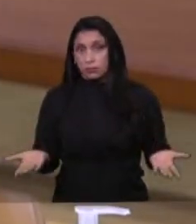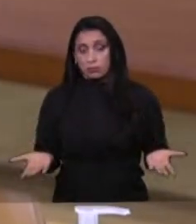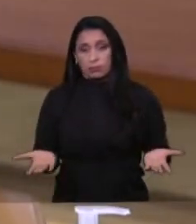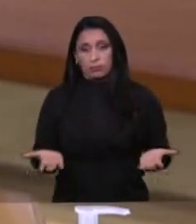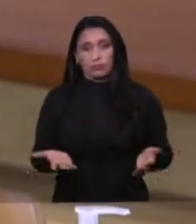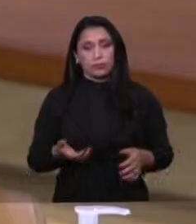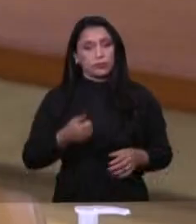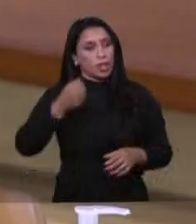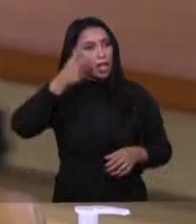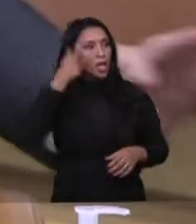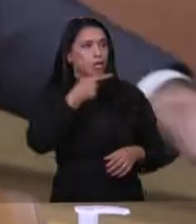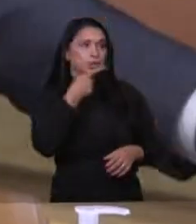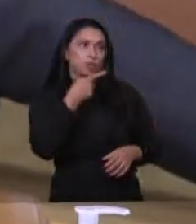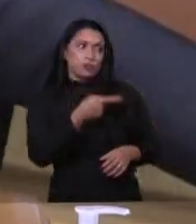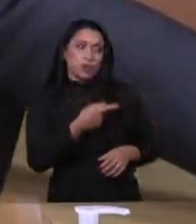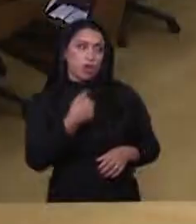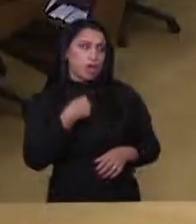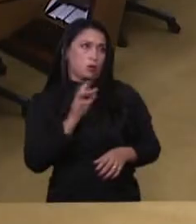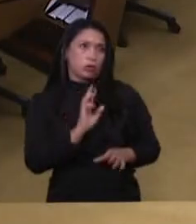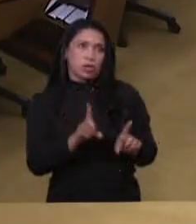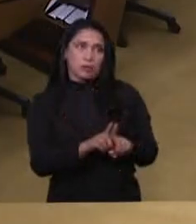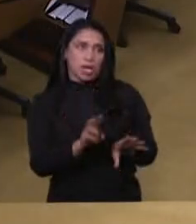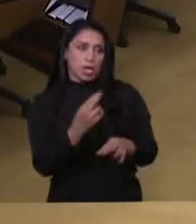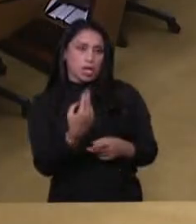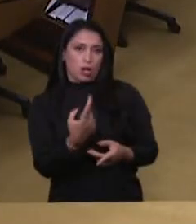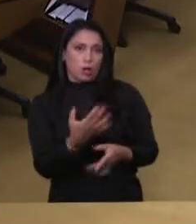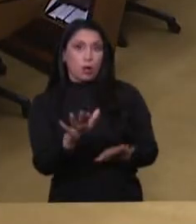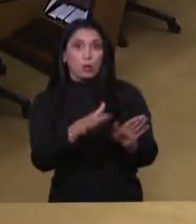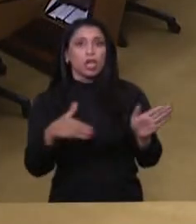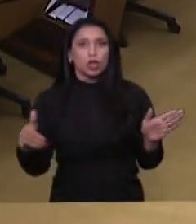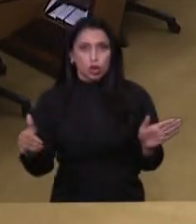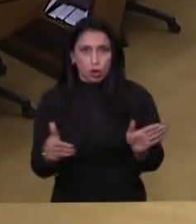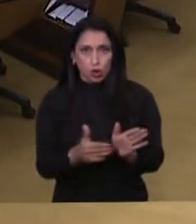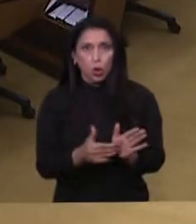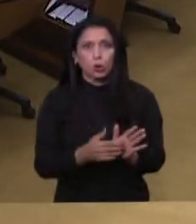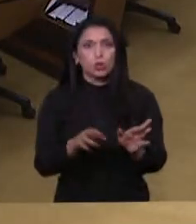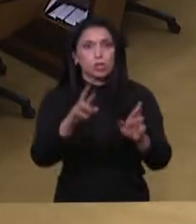Nem eu, ministro André. É isso. Tanto que todos eu estão digo sendo isso